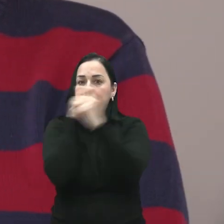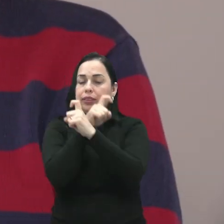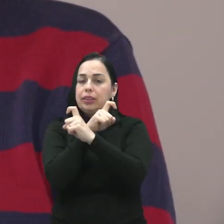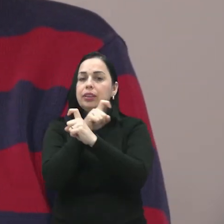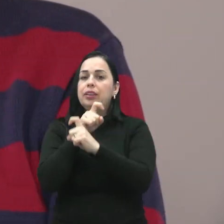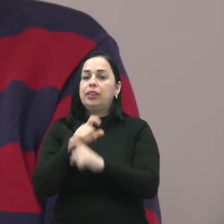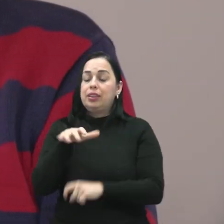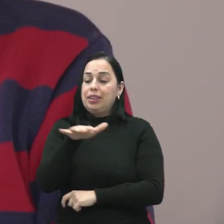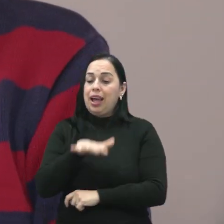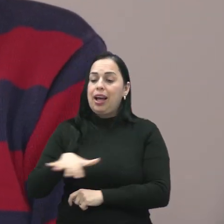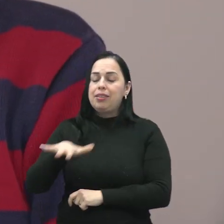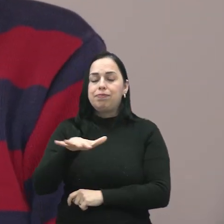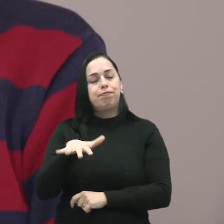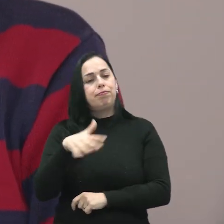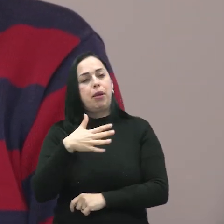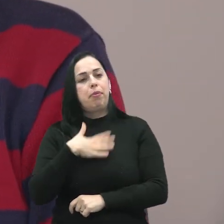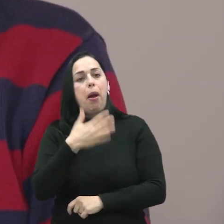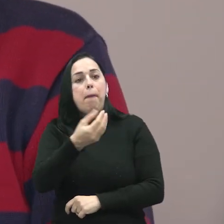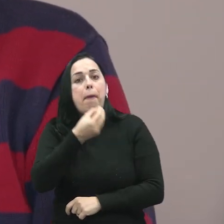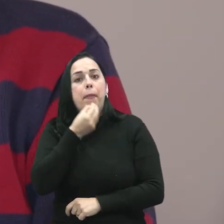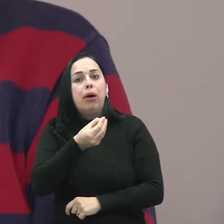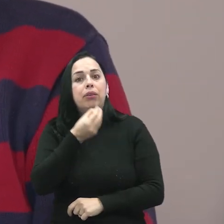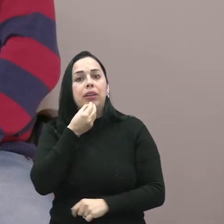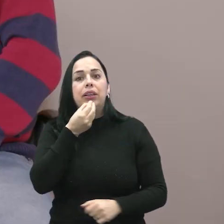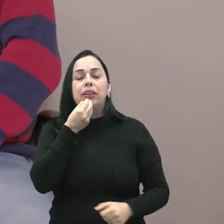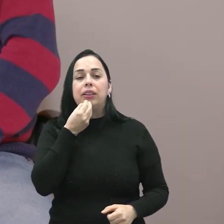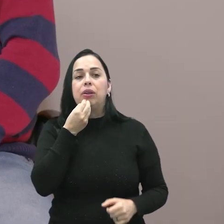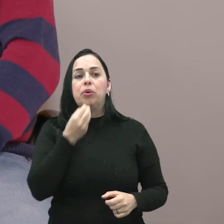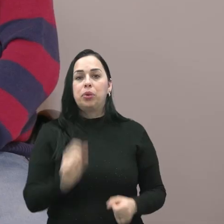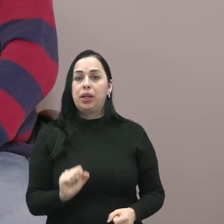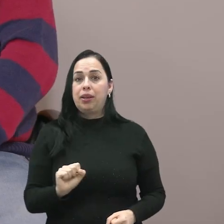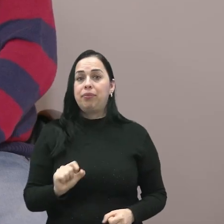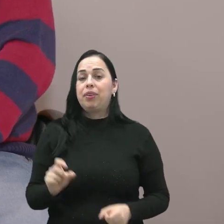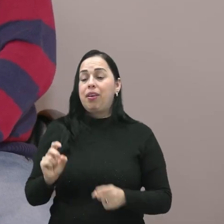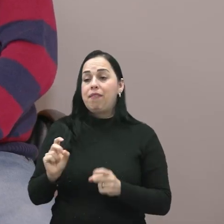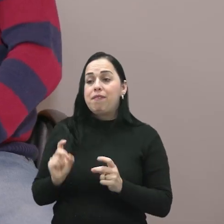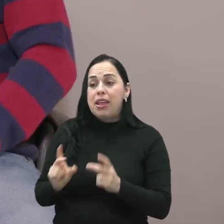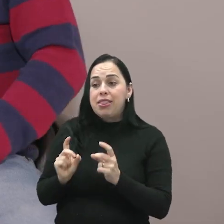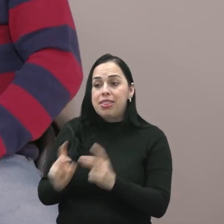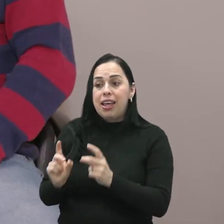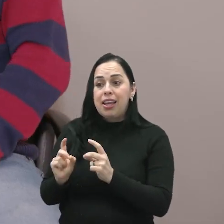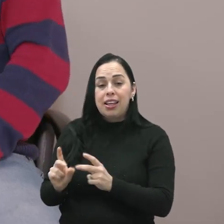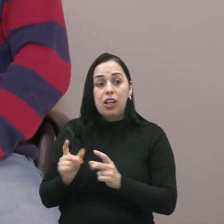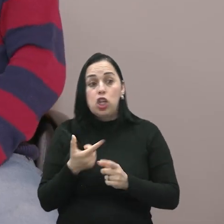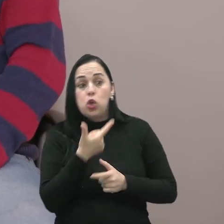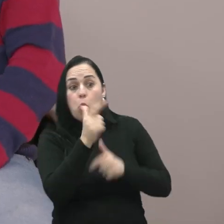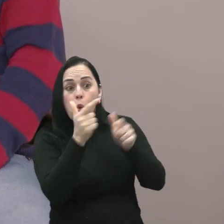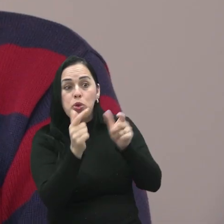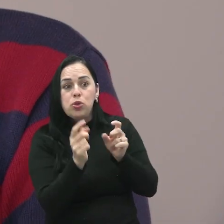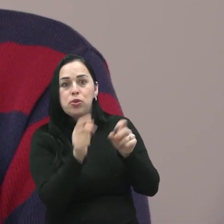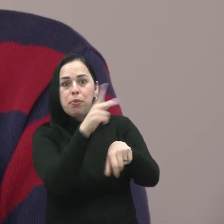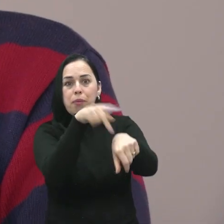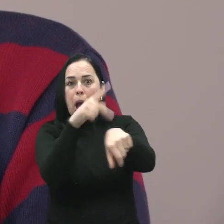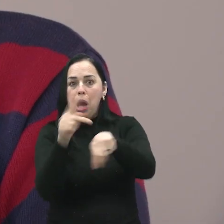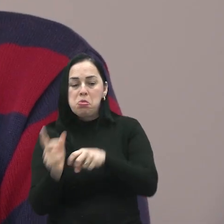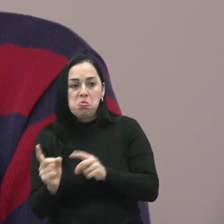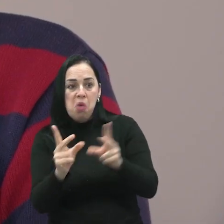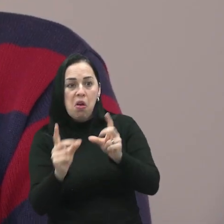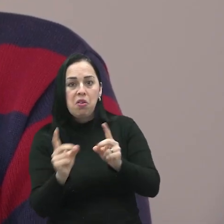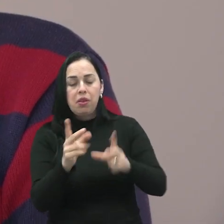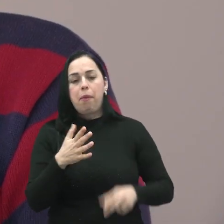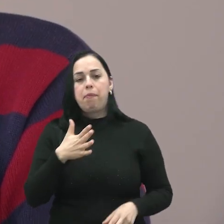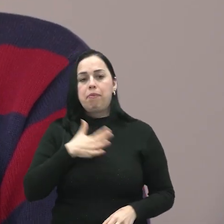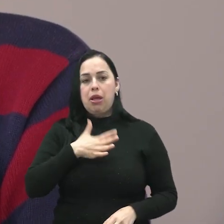dificuldade, o setor vê uma nova oportunidade, a exploração de mercados de outros países. Eu não